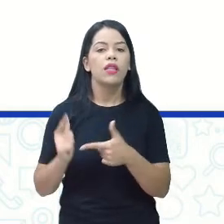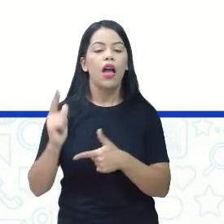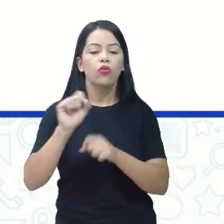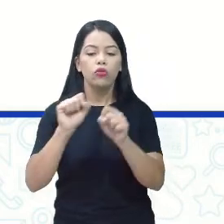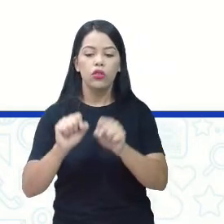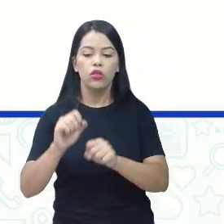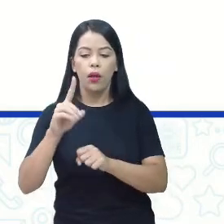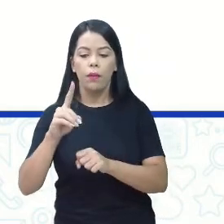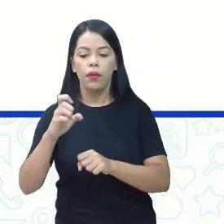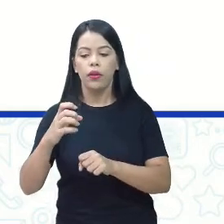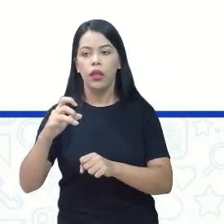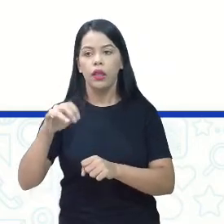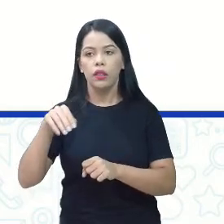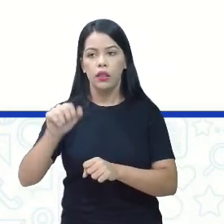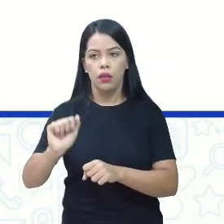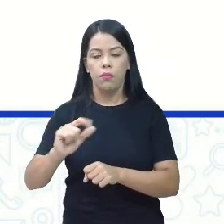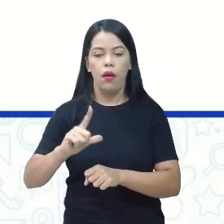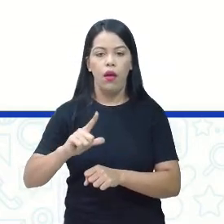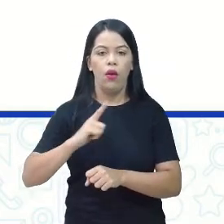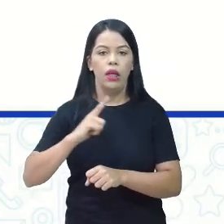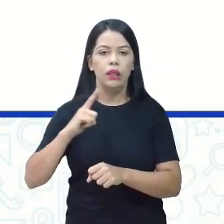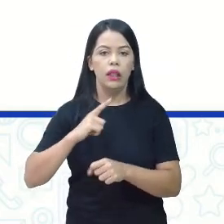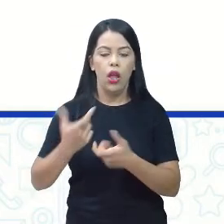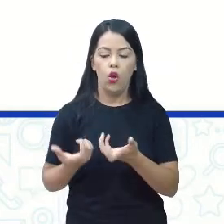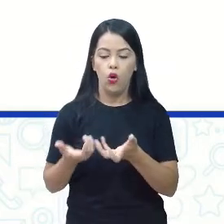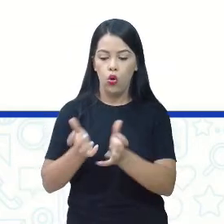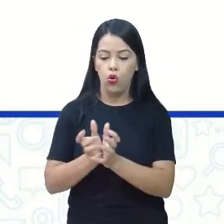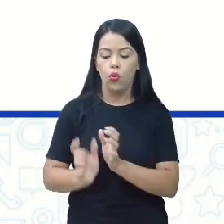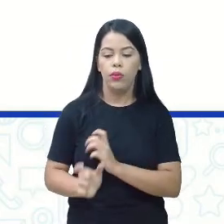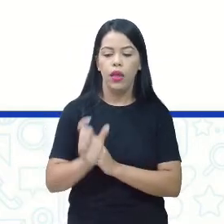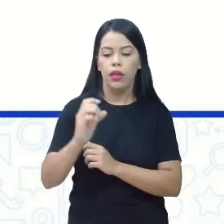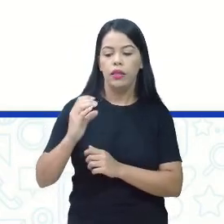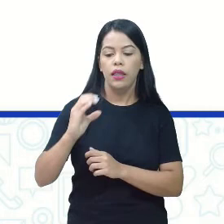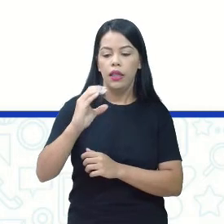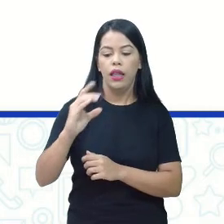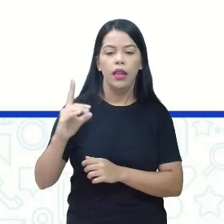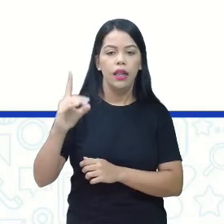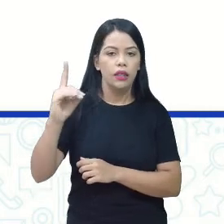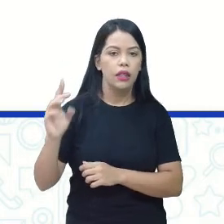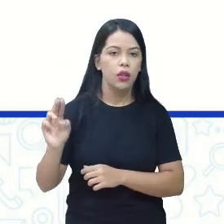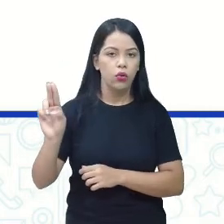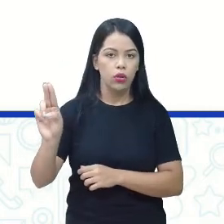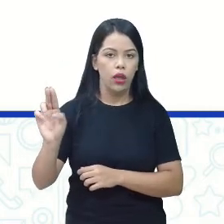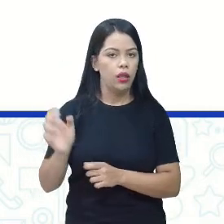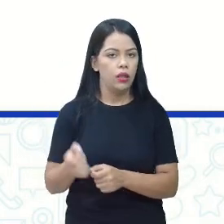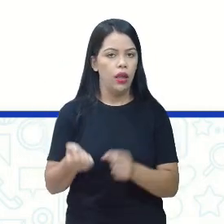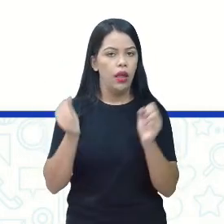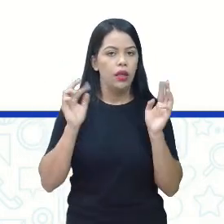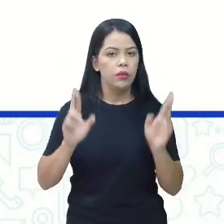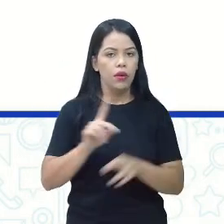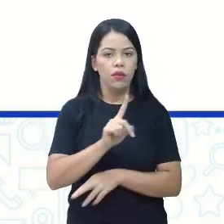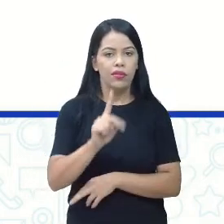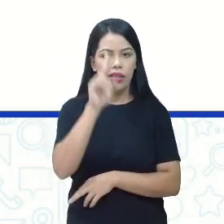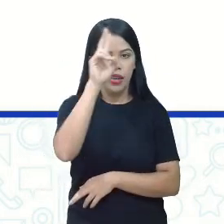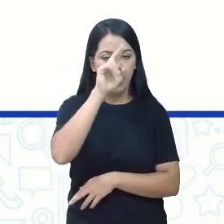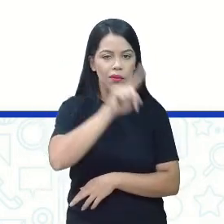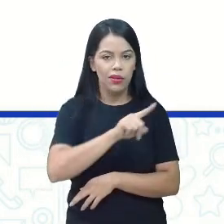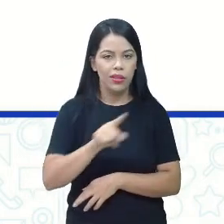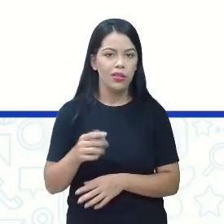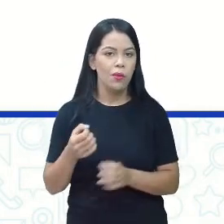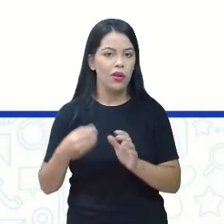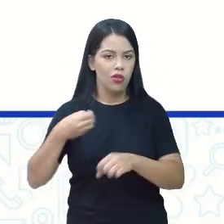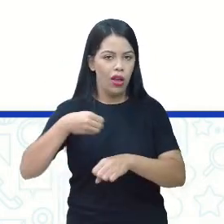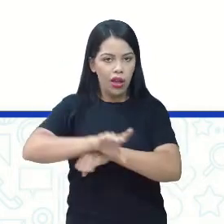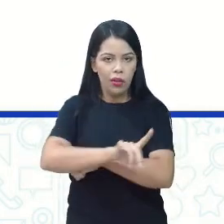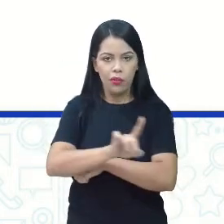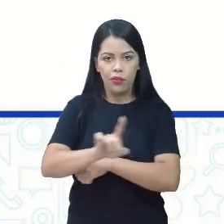A gente tem o trio das unidades simples, onde a gente tem centena, dezena e unidade. Espero que vocês lembrem disso, mas já coloquei aí a dica para